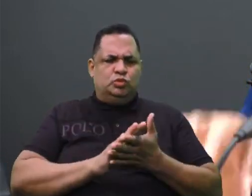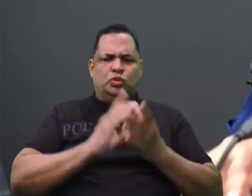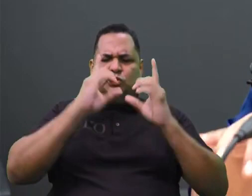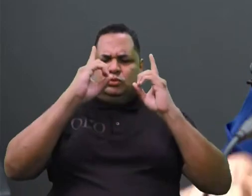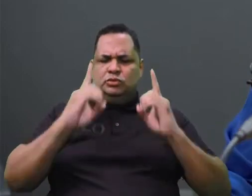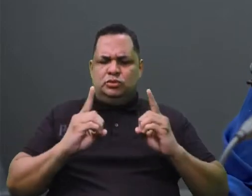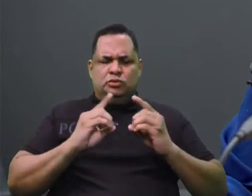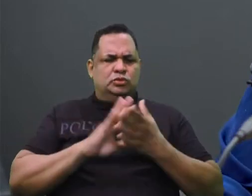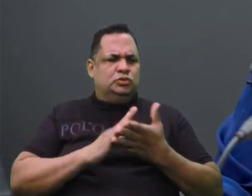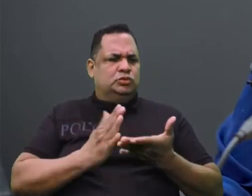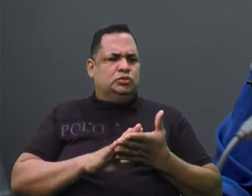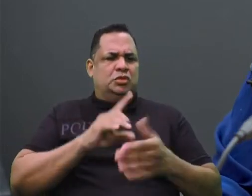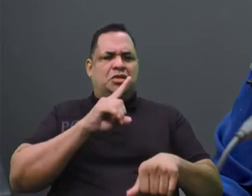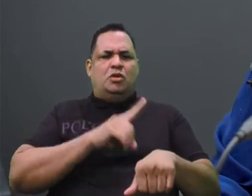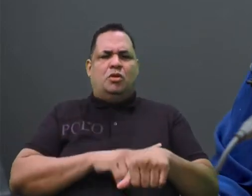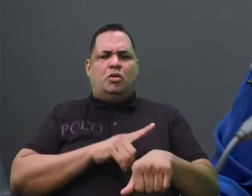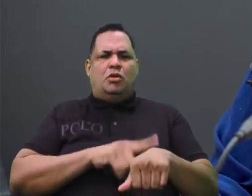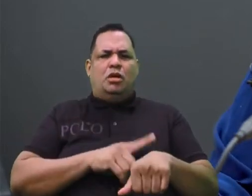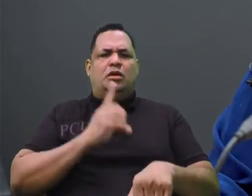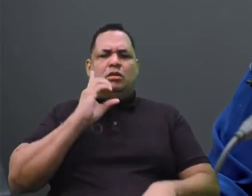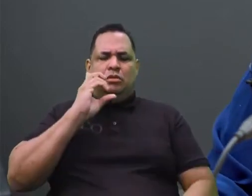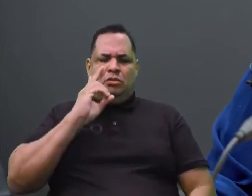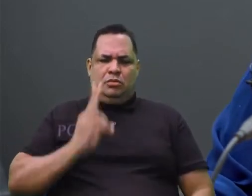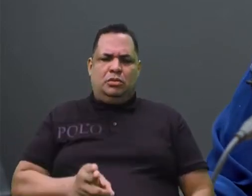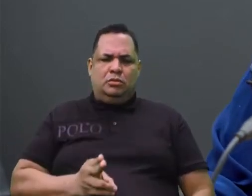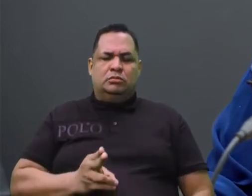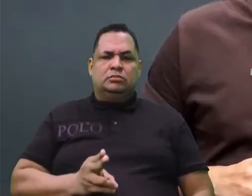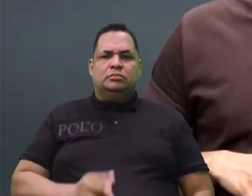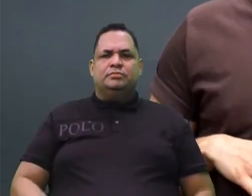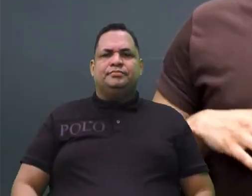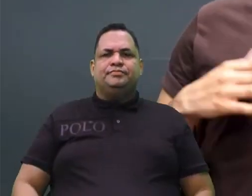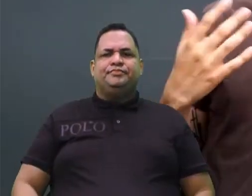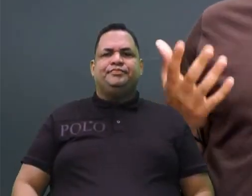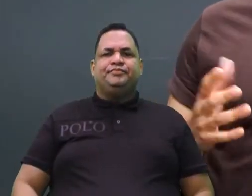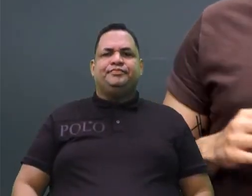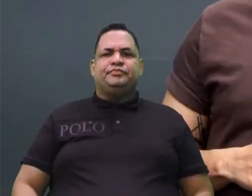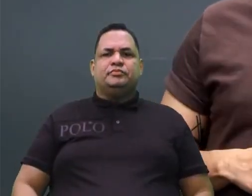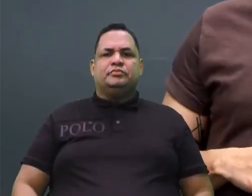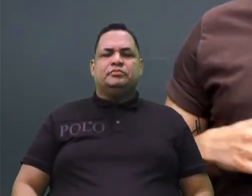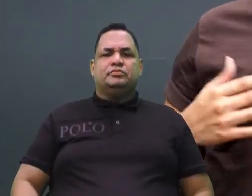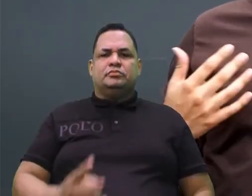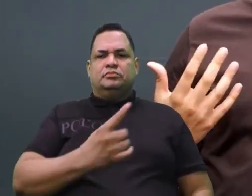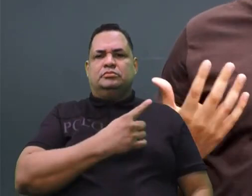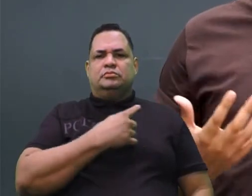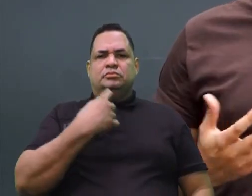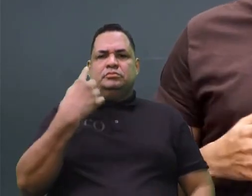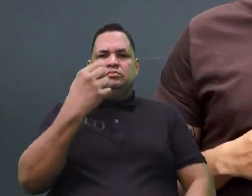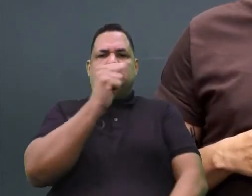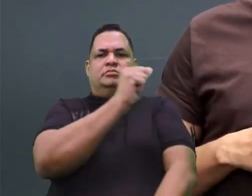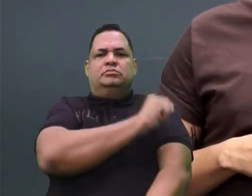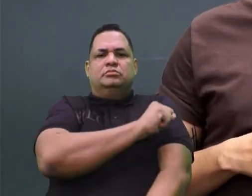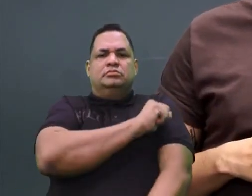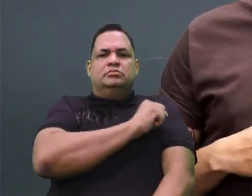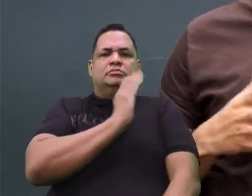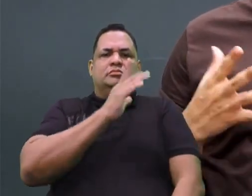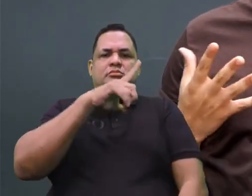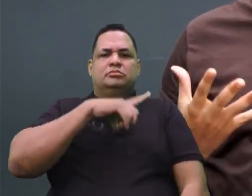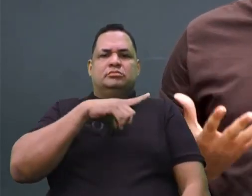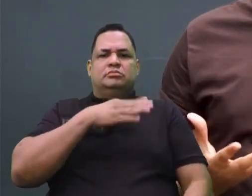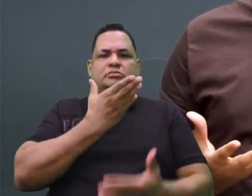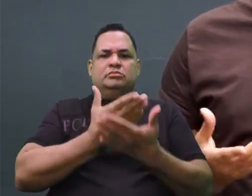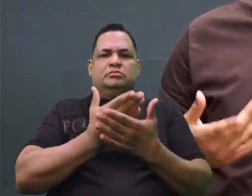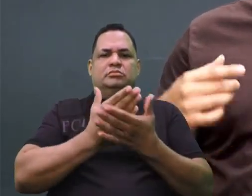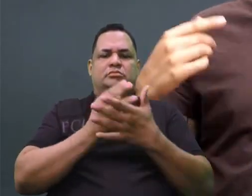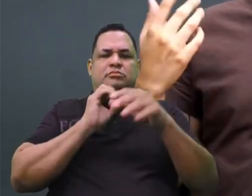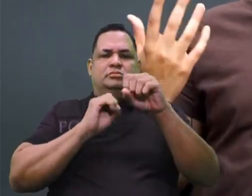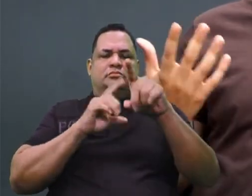no mesmo horário. Professora, nossos estudantes, eles já tiveram uma aula sobre isso, sobre a questão da